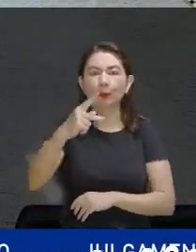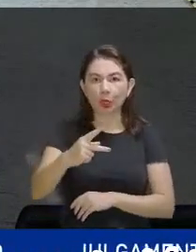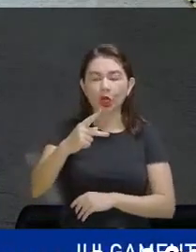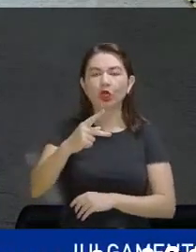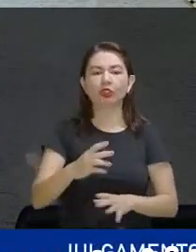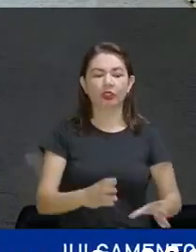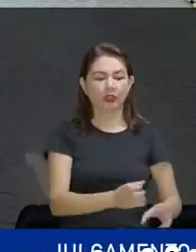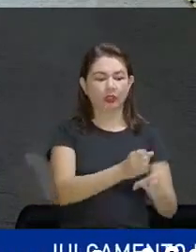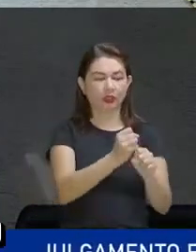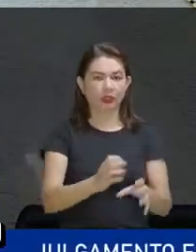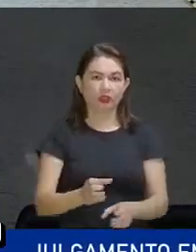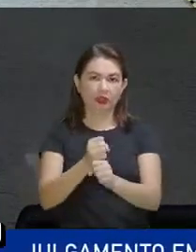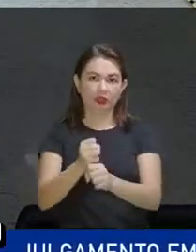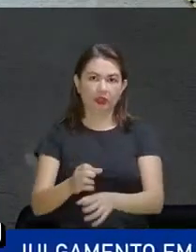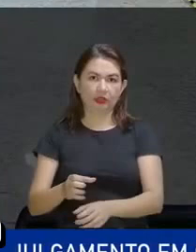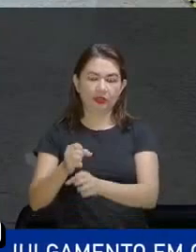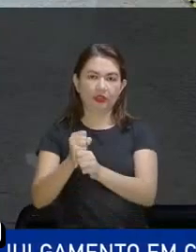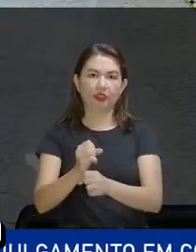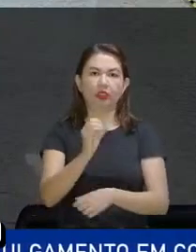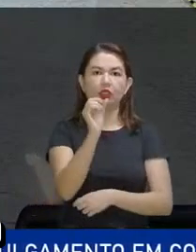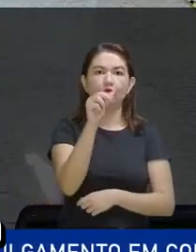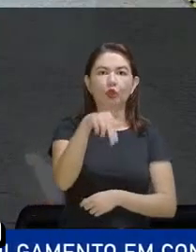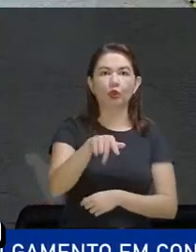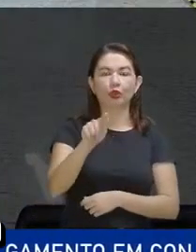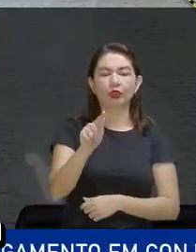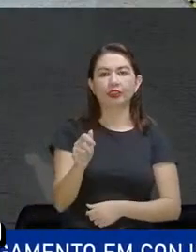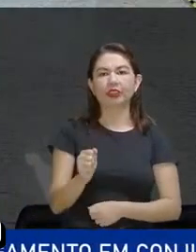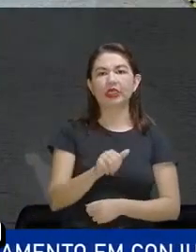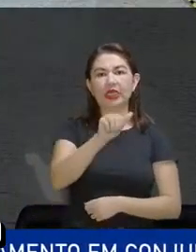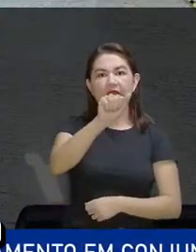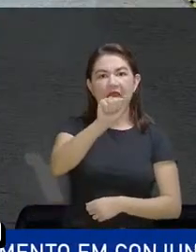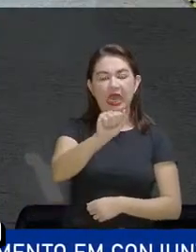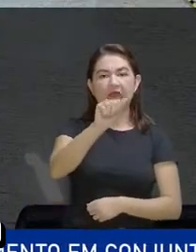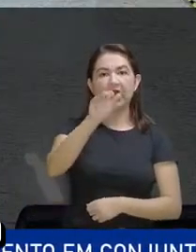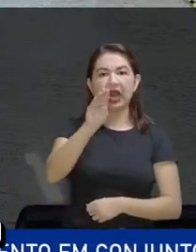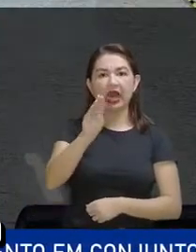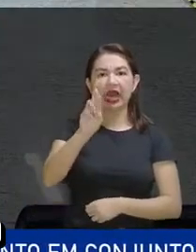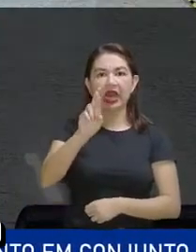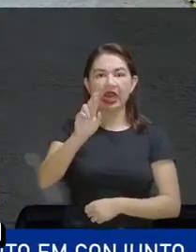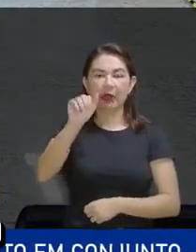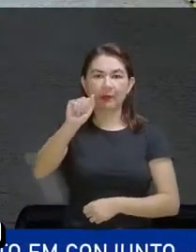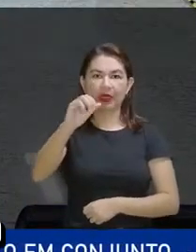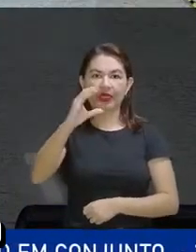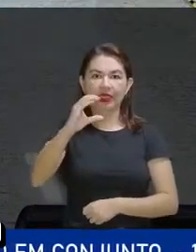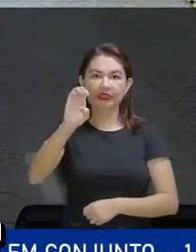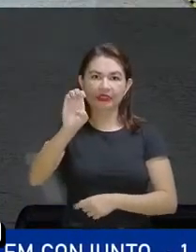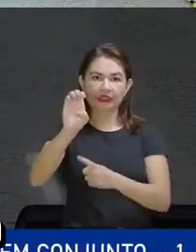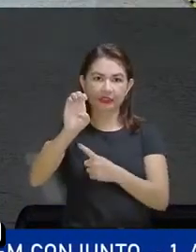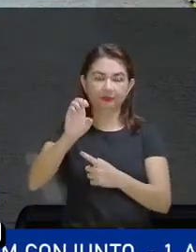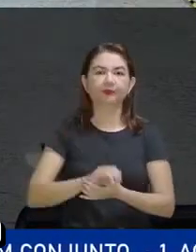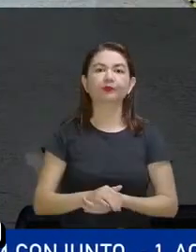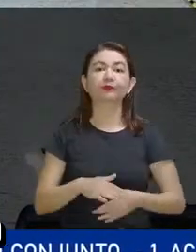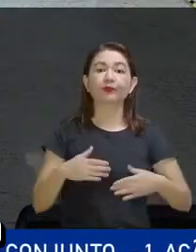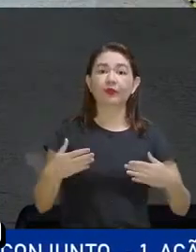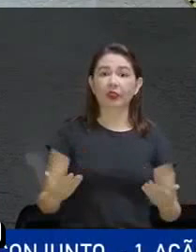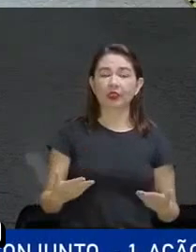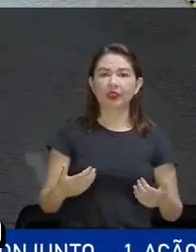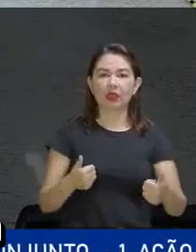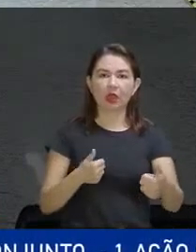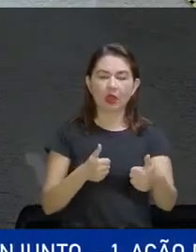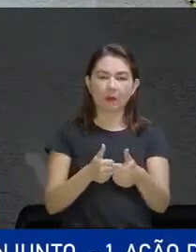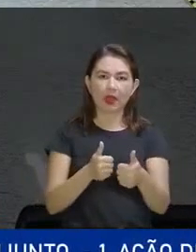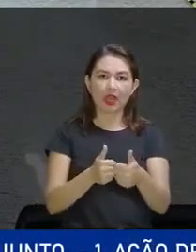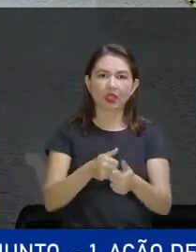cestas básicas tinham como destino a ONG Abrace, localizada no bairro Planalto, próximo à